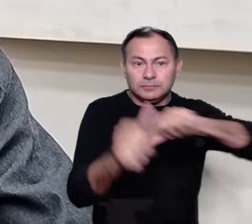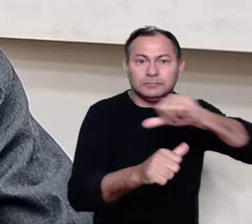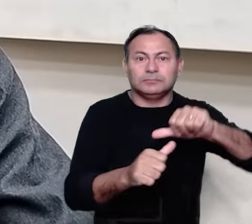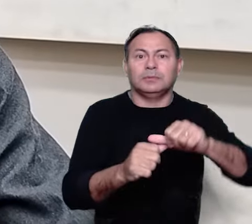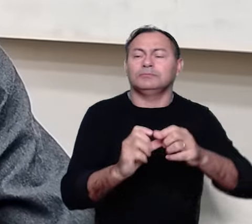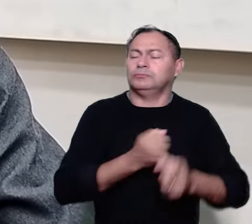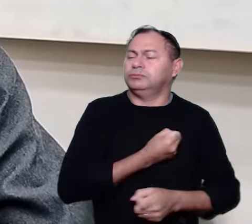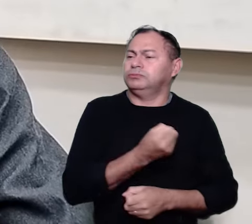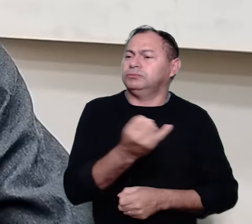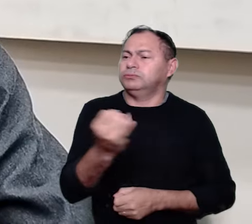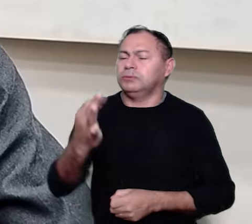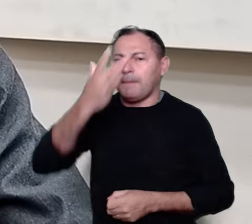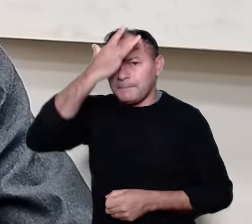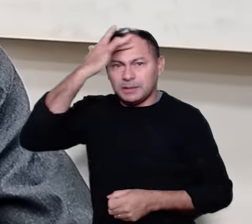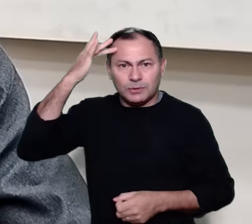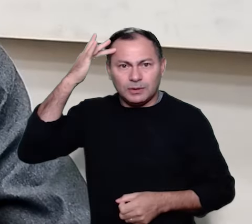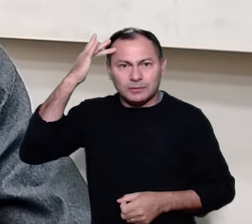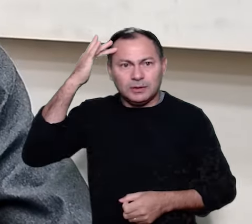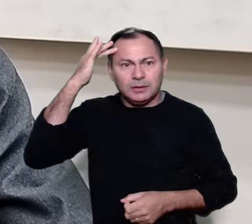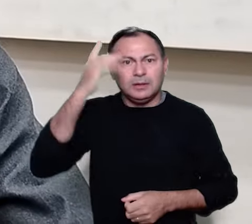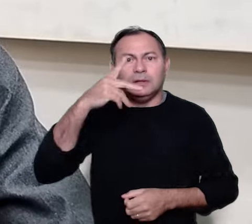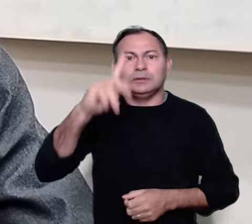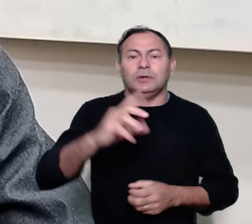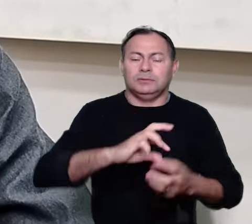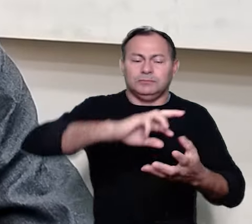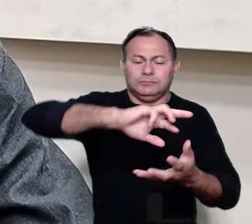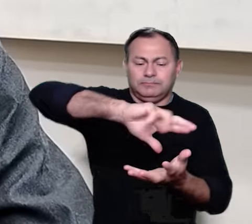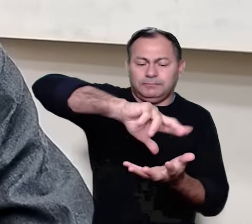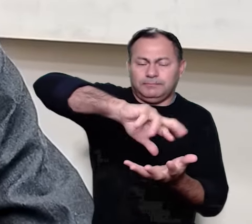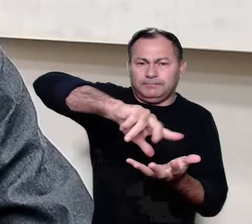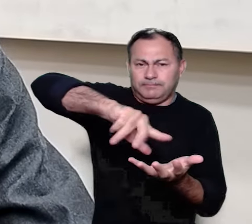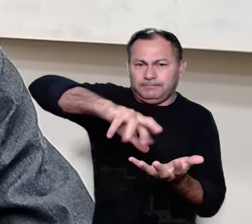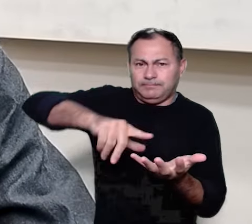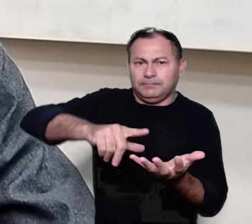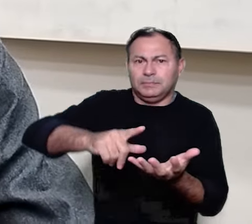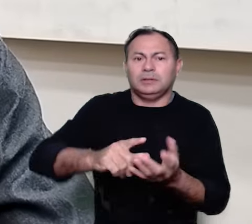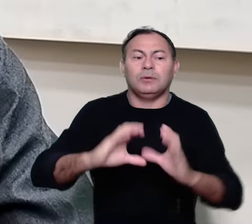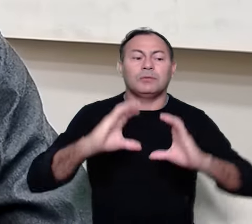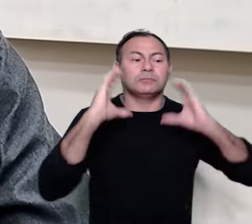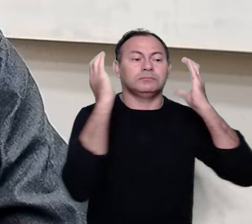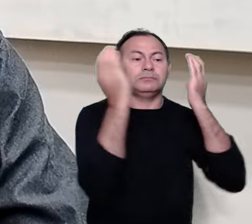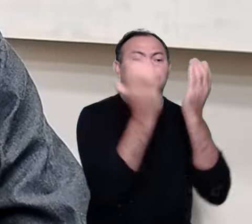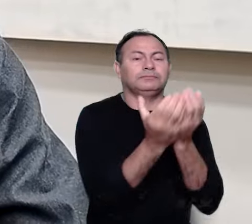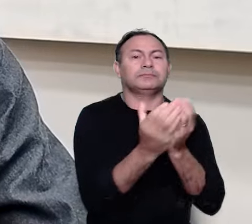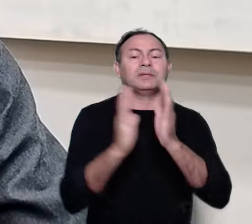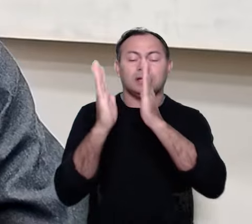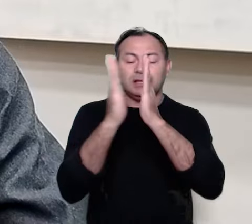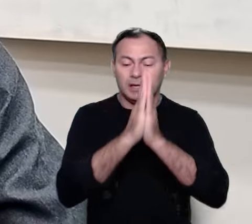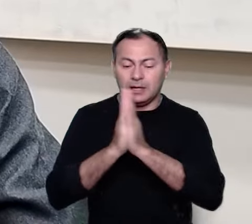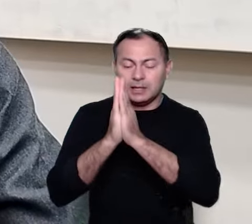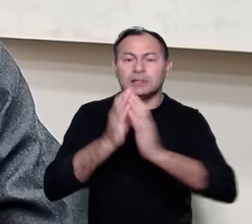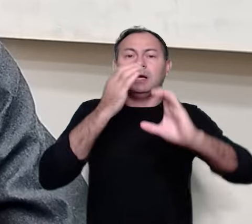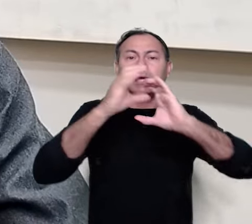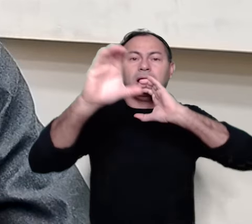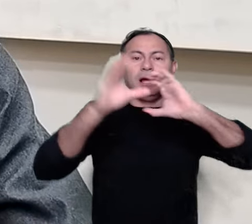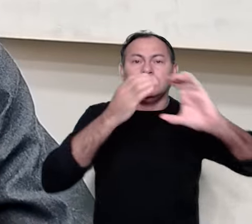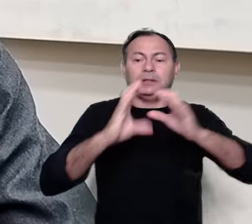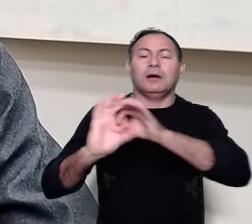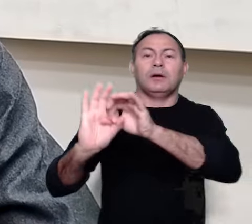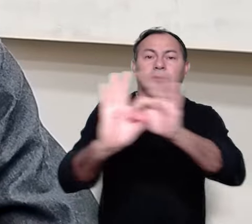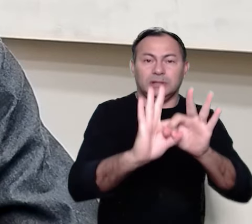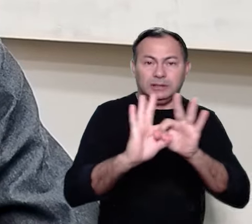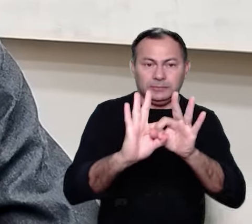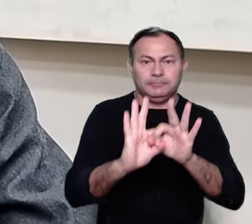transforma uma multidão de pessoas com sua diversidade em uma comunidade que reza e